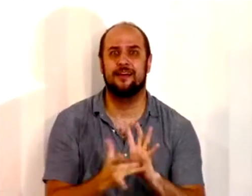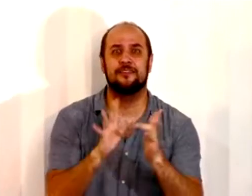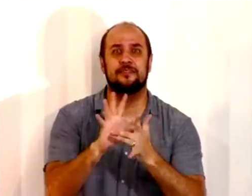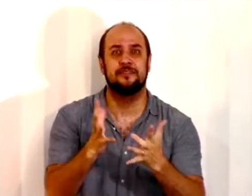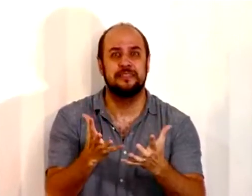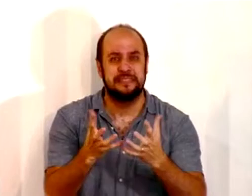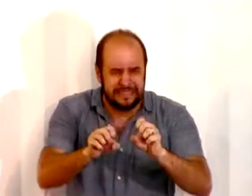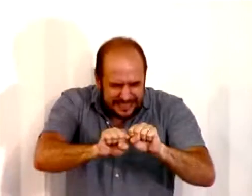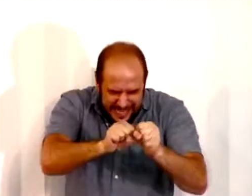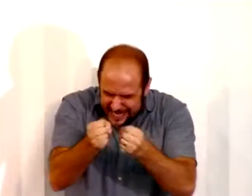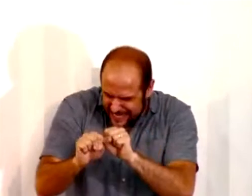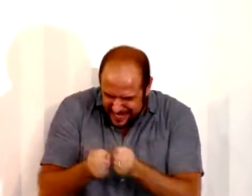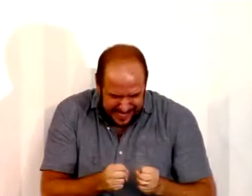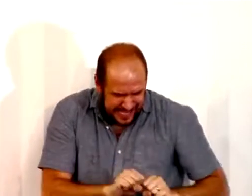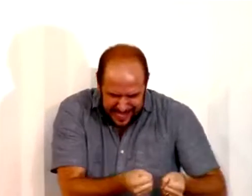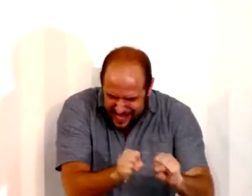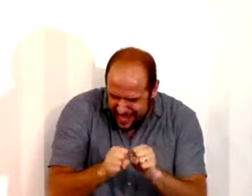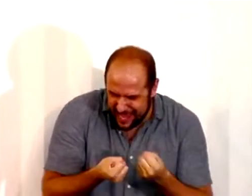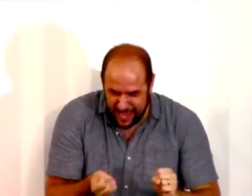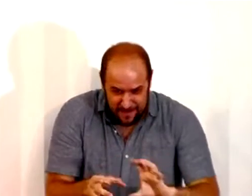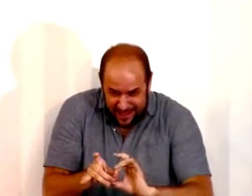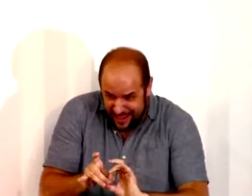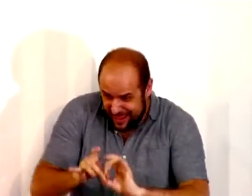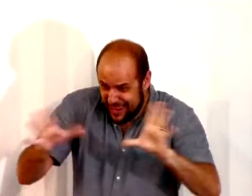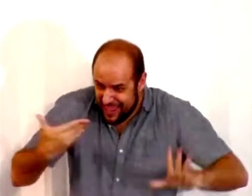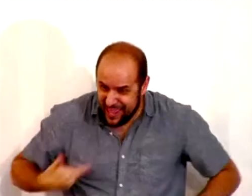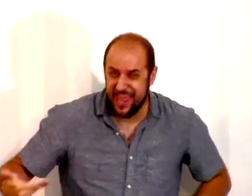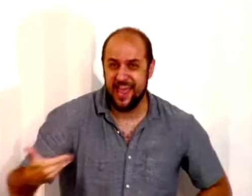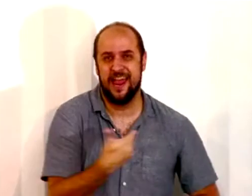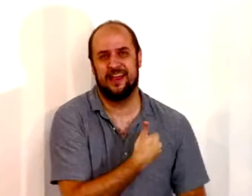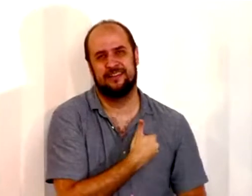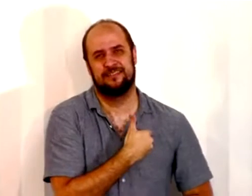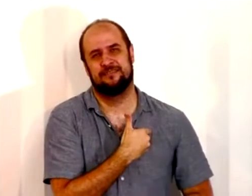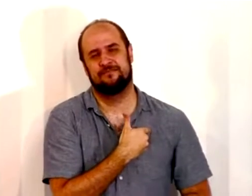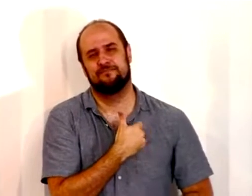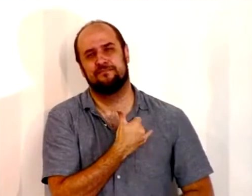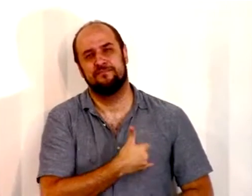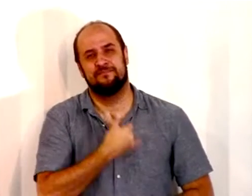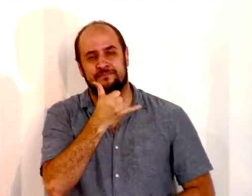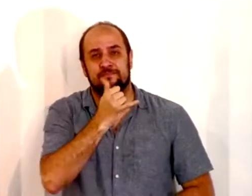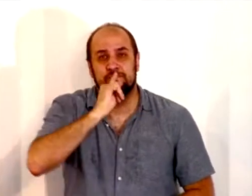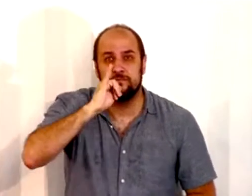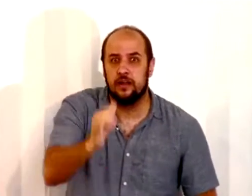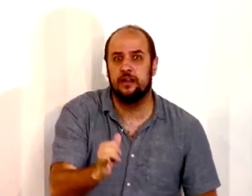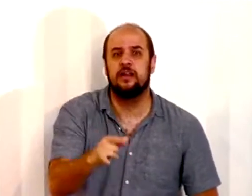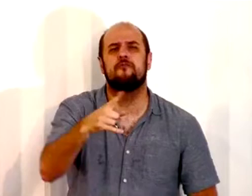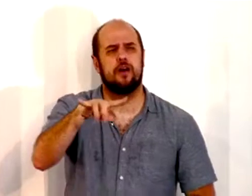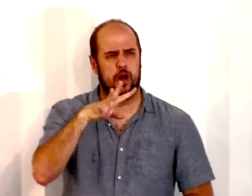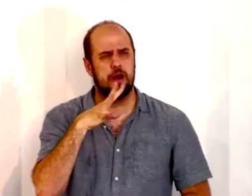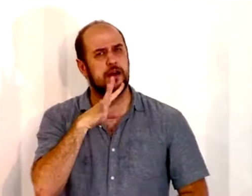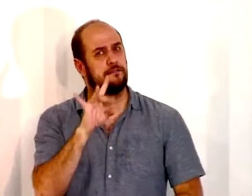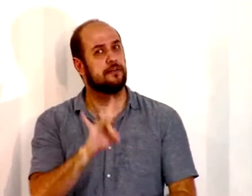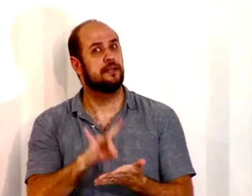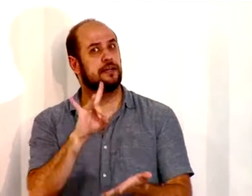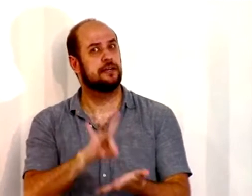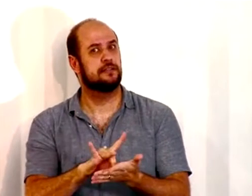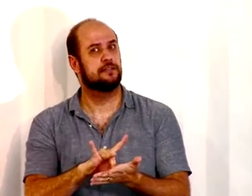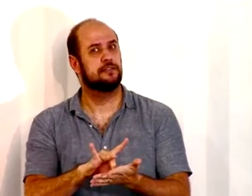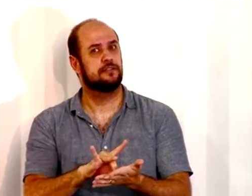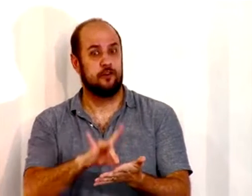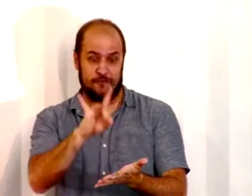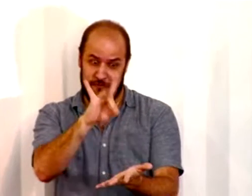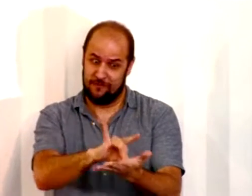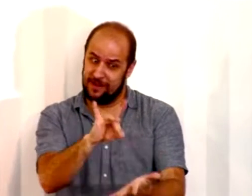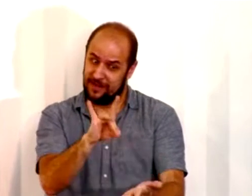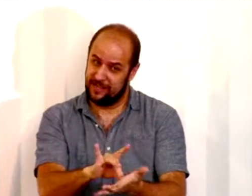o jugo, ele nos liberta. Por isso que lá João, escrevendo no Evangelho, diz: e conhecereis a verdade, e